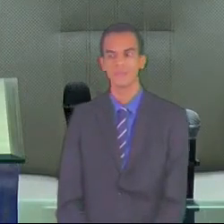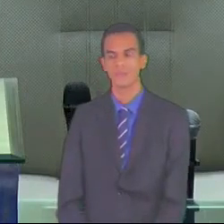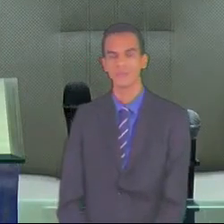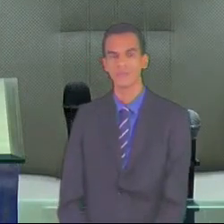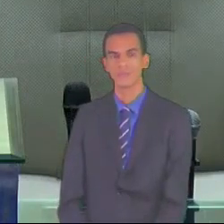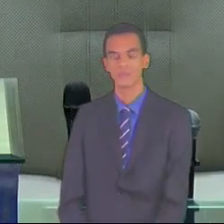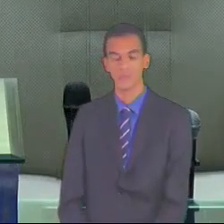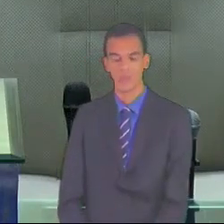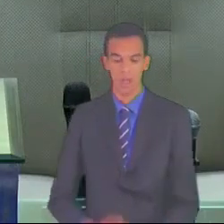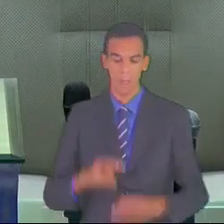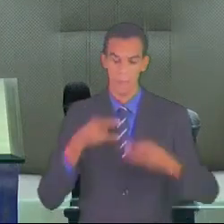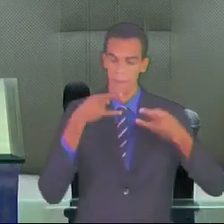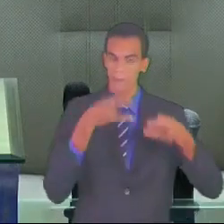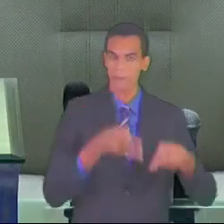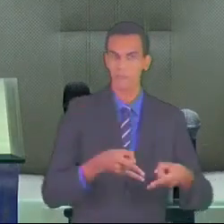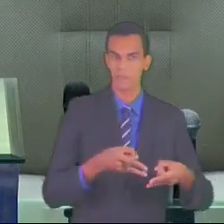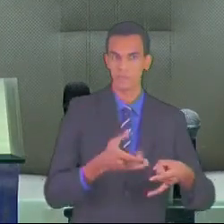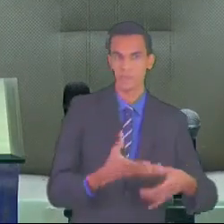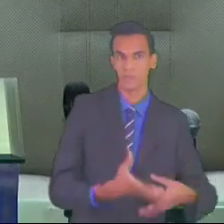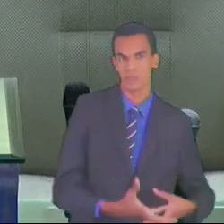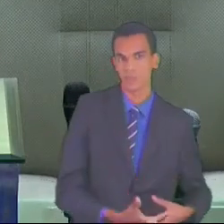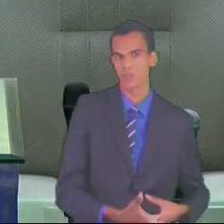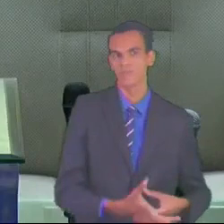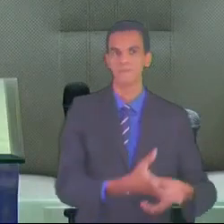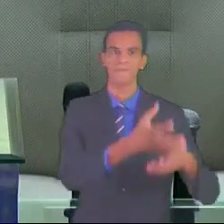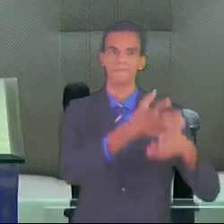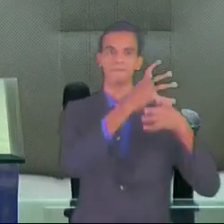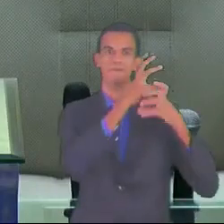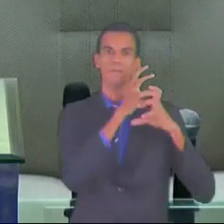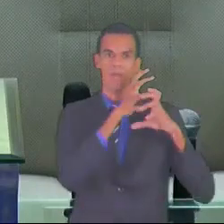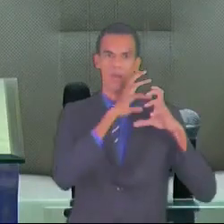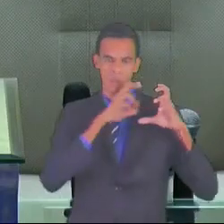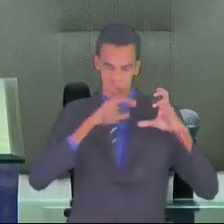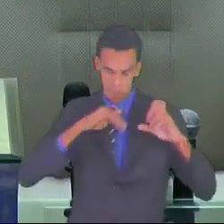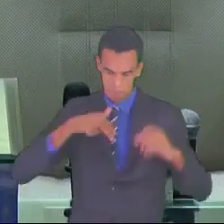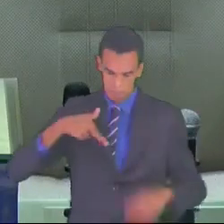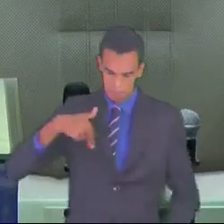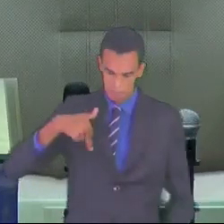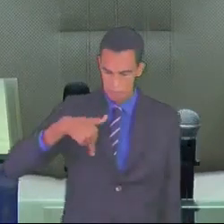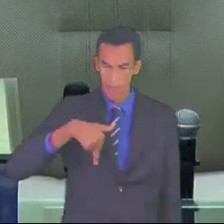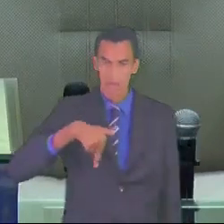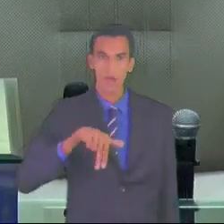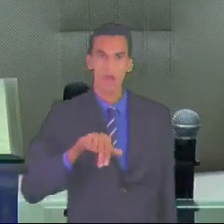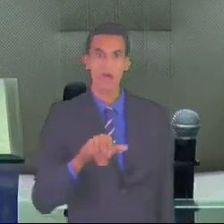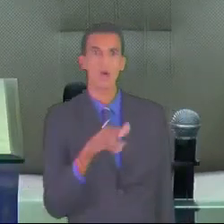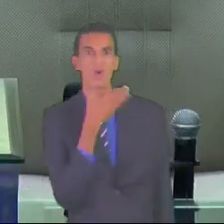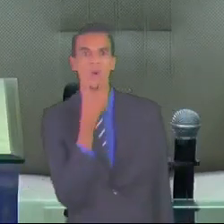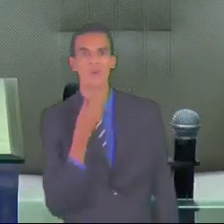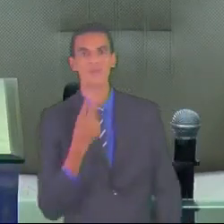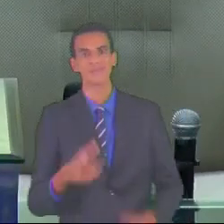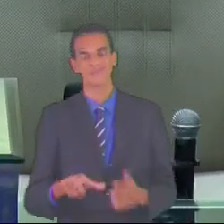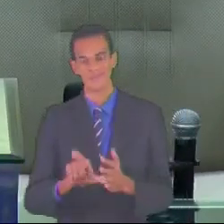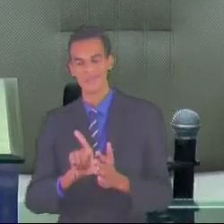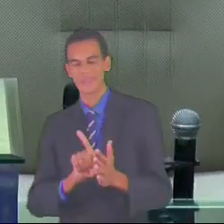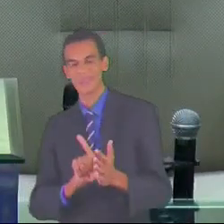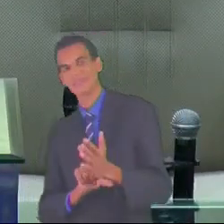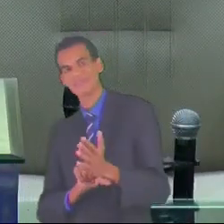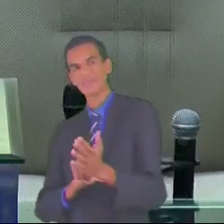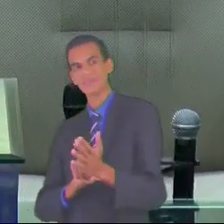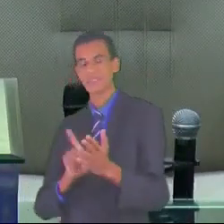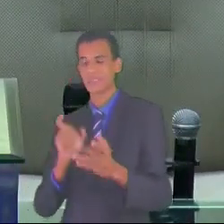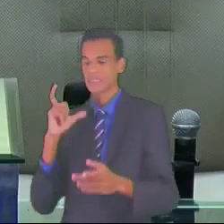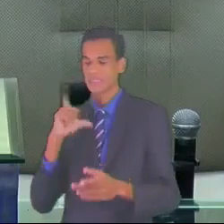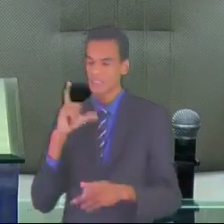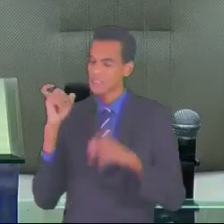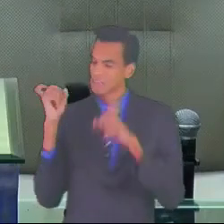Tomou o seu leito e andava. O homem que se arrastava agora está